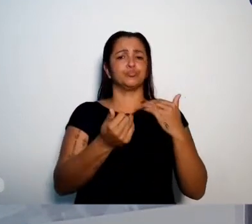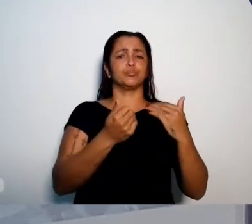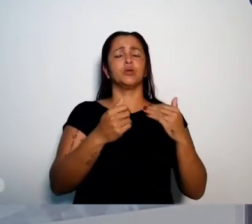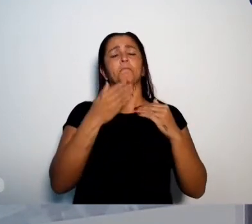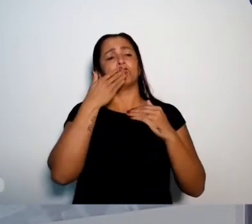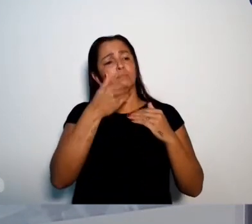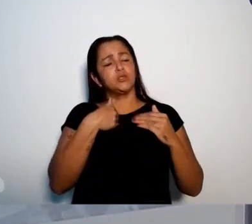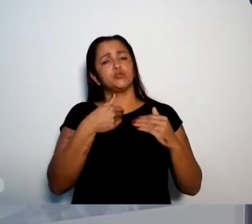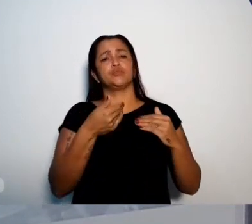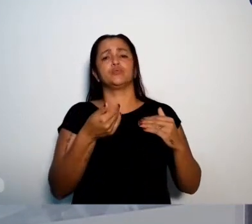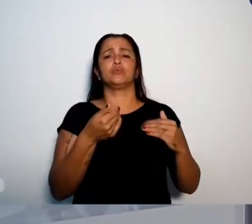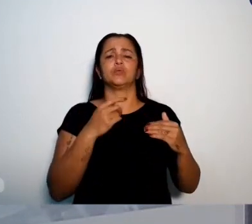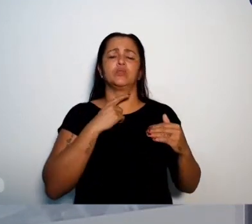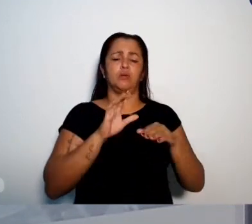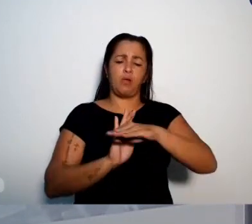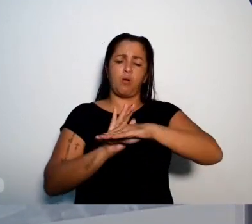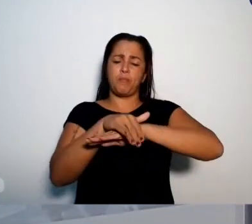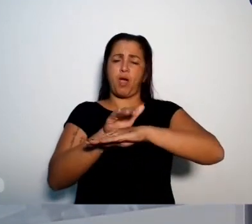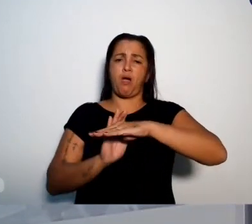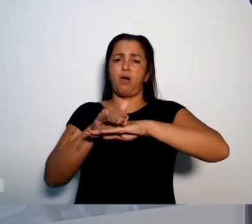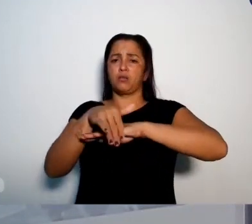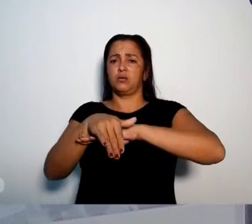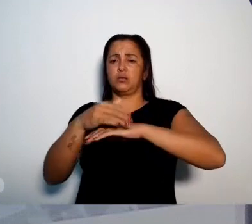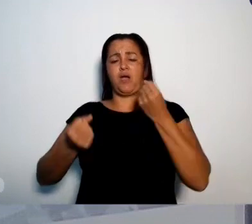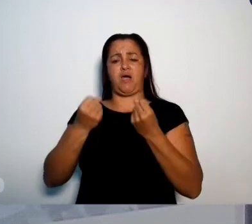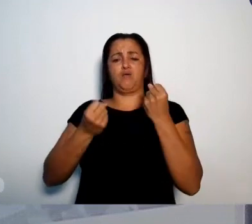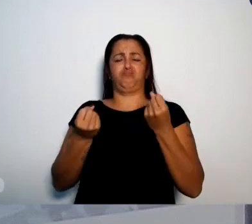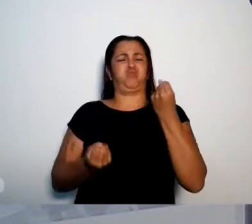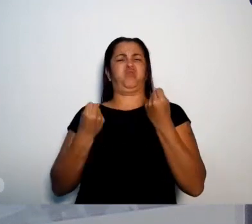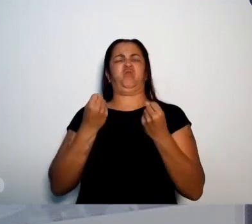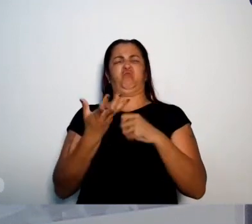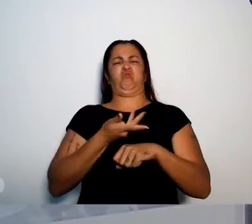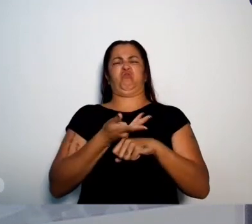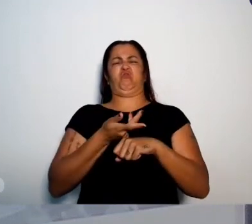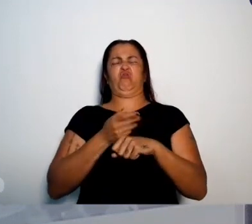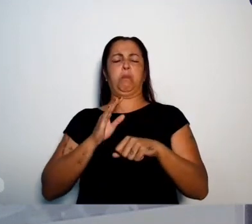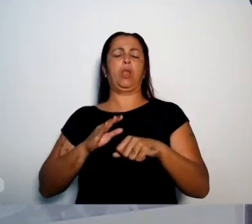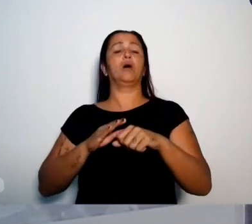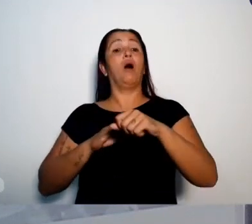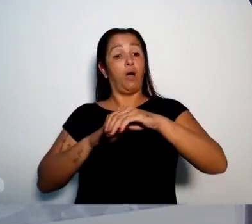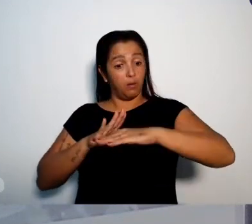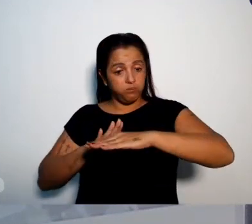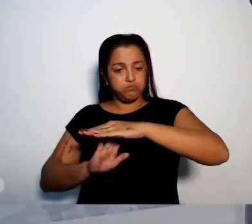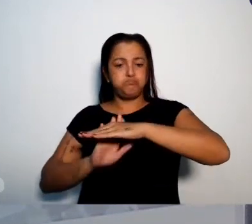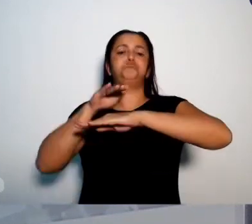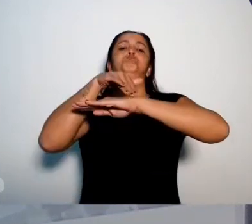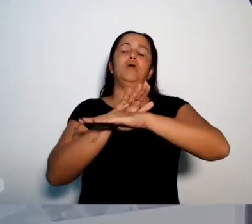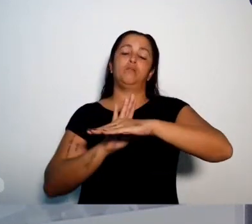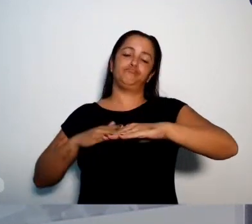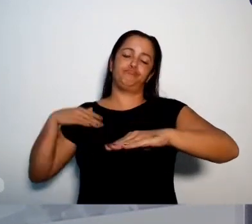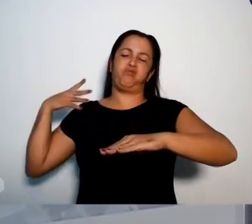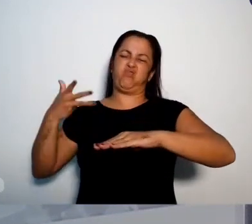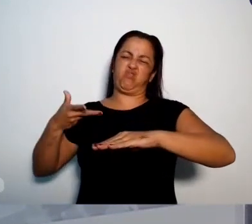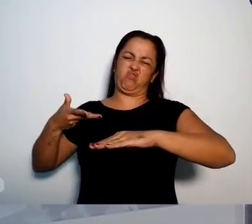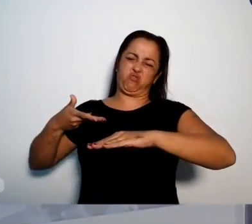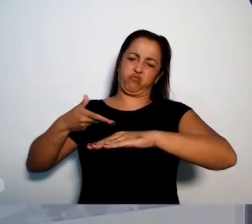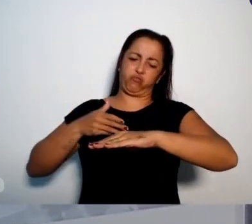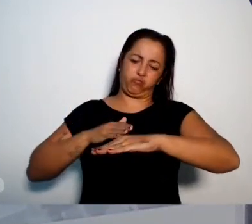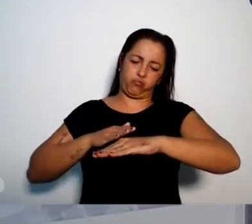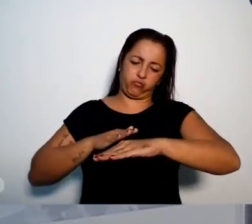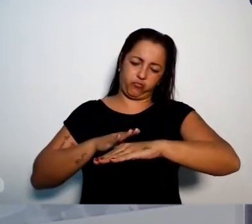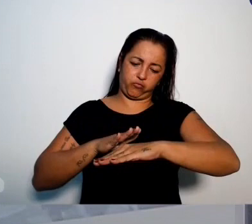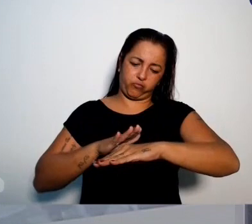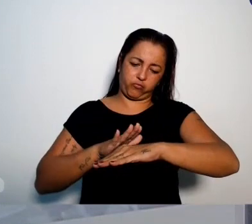esse redutor de velocidade, que os carros estão passando em alta velocidade e tem acontecido vários acidentes ali no